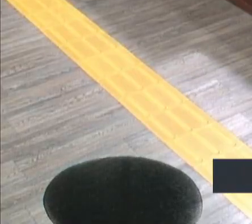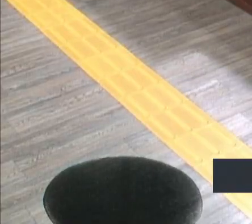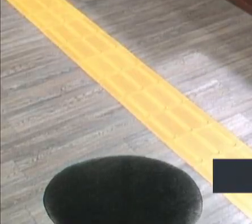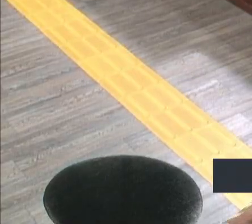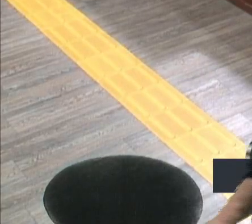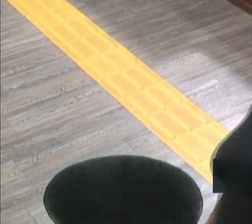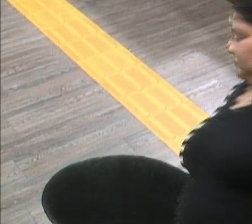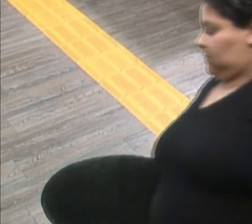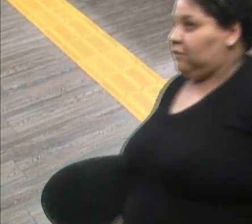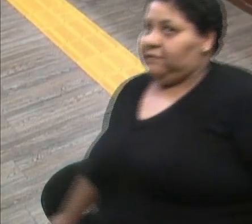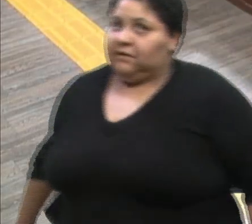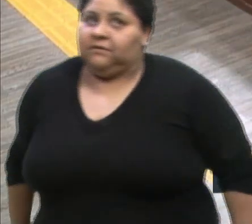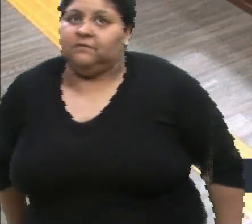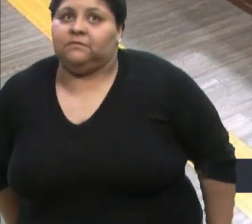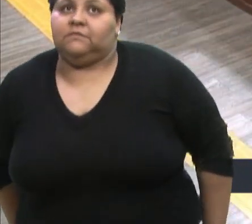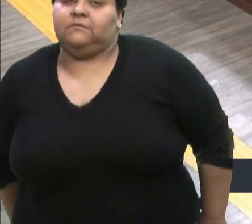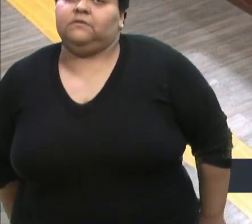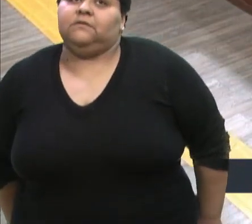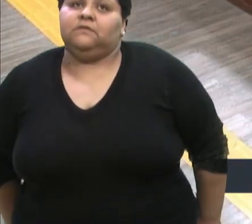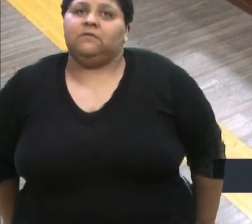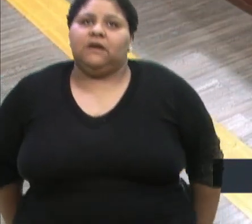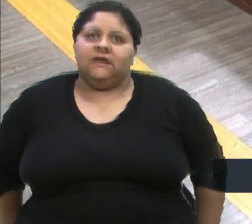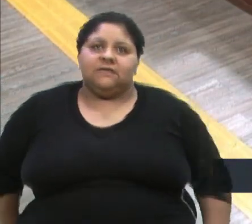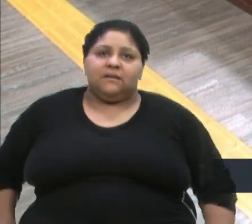Juliano Valim, na tribuna.